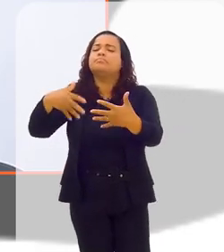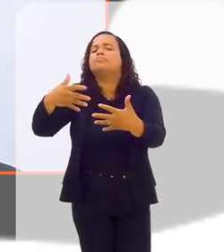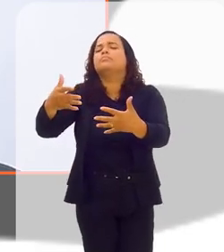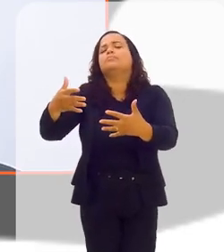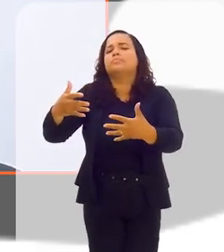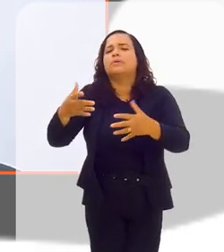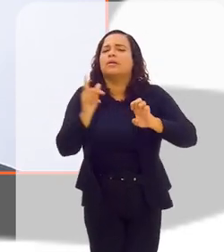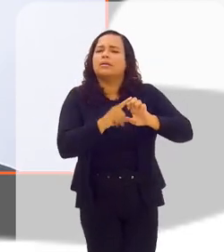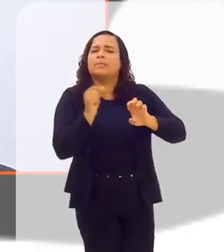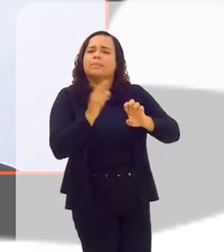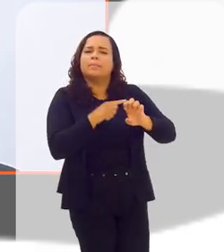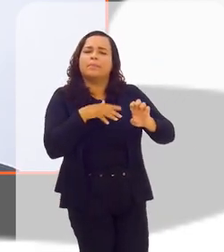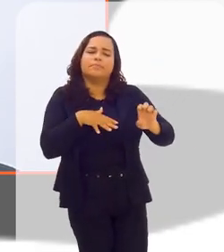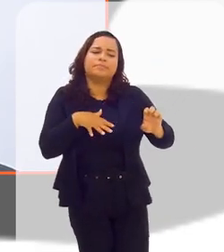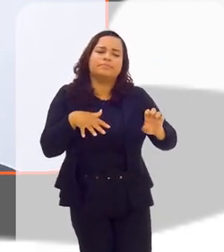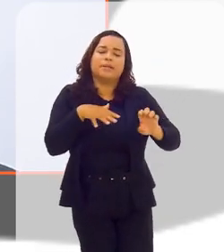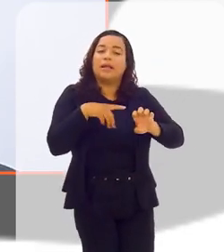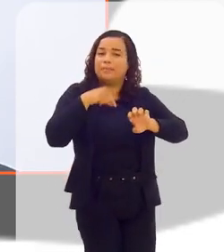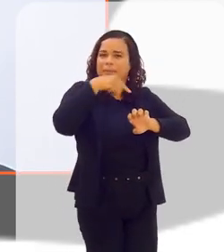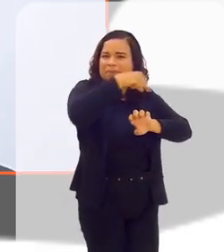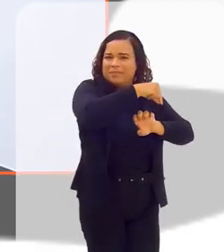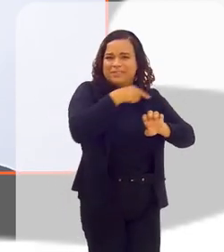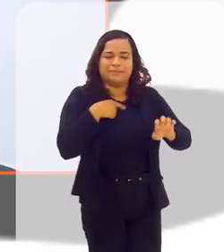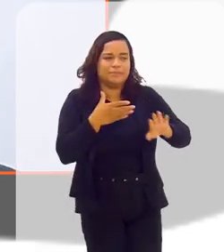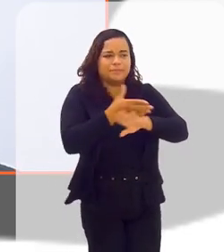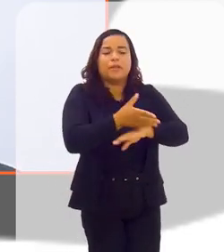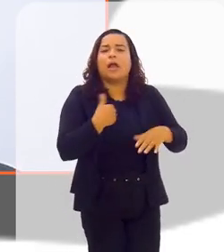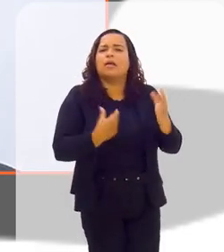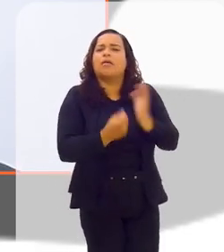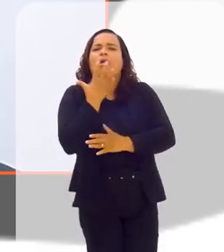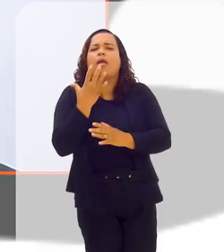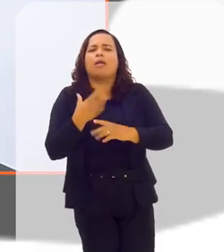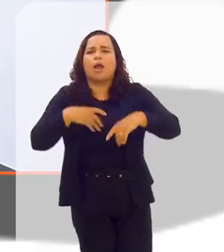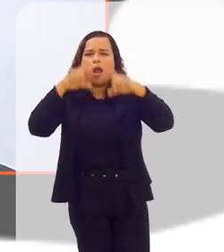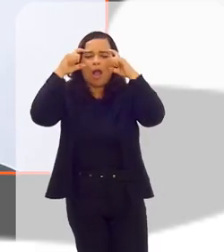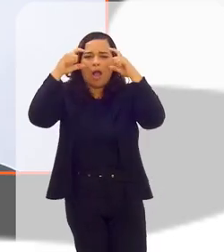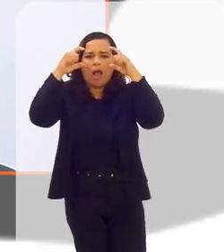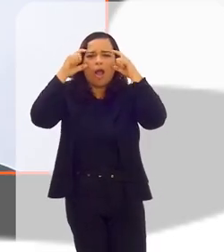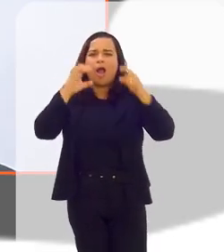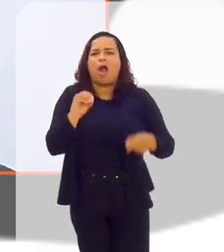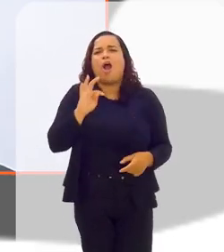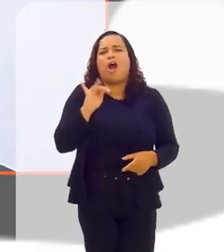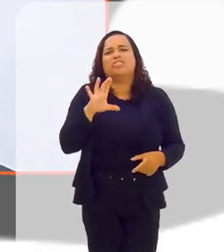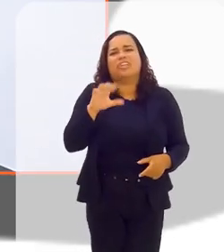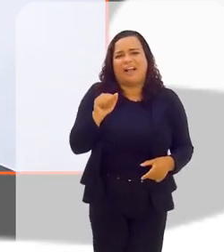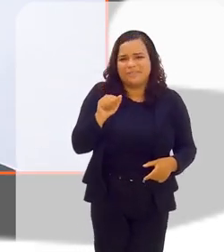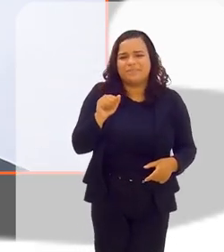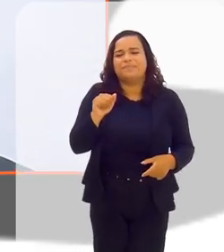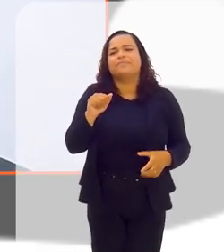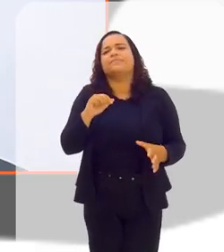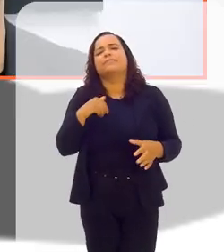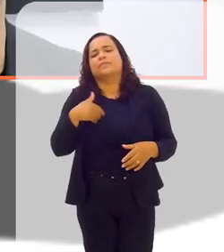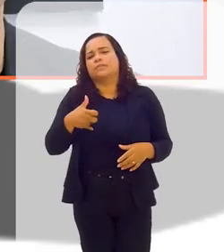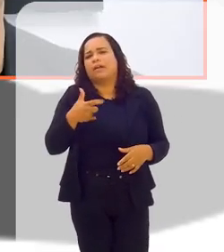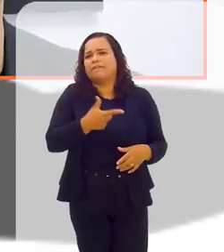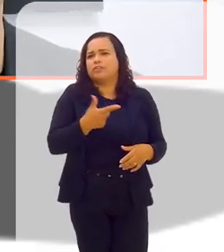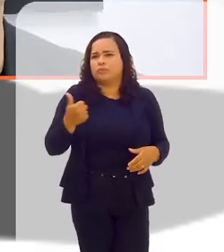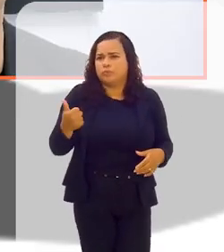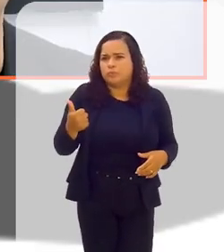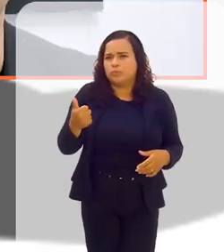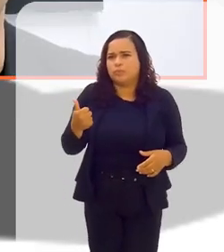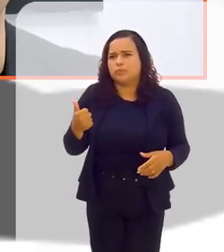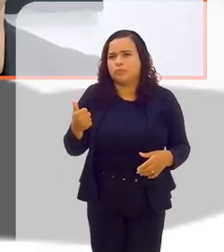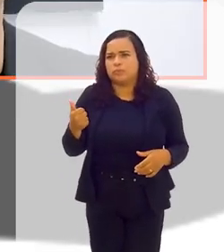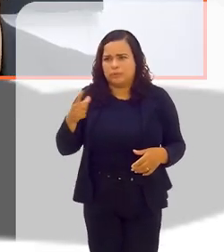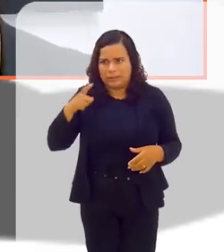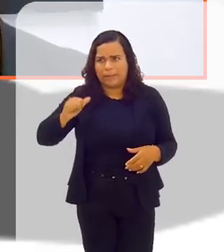do empreendedorismo, montei uma ótica em Cornélio Procópio, isso bem novinho, em torno de 20 anos, 21 anos, e depois montei uma